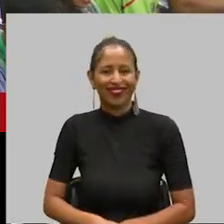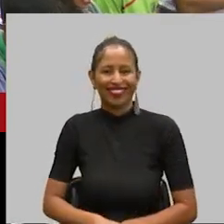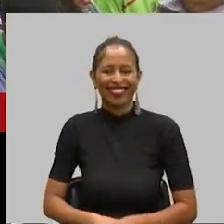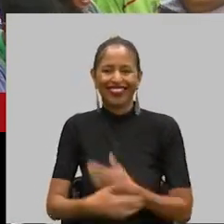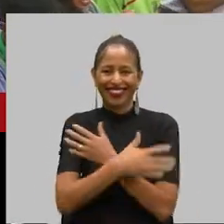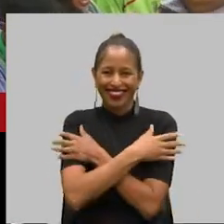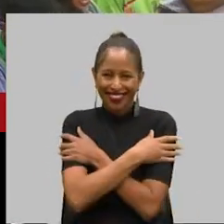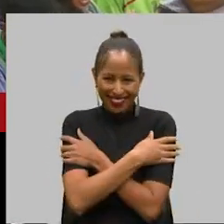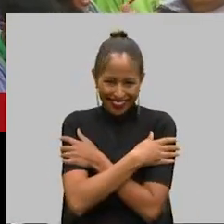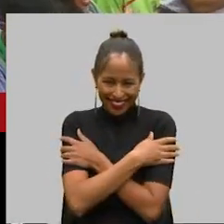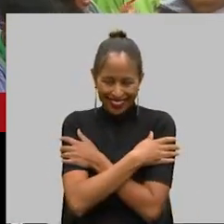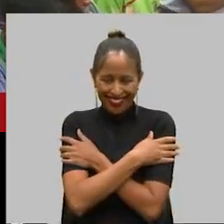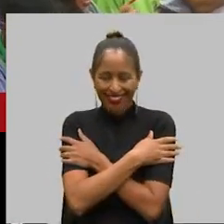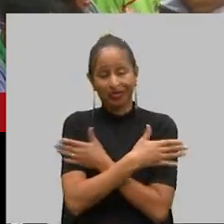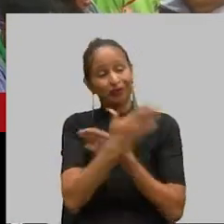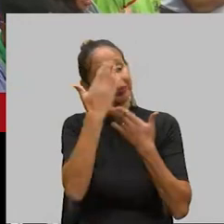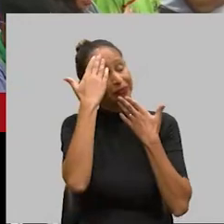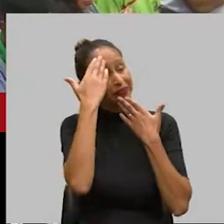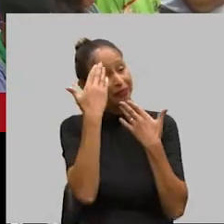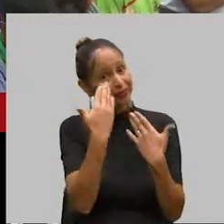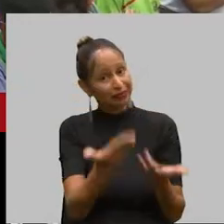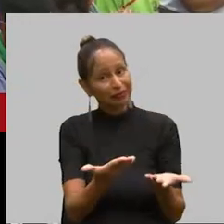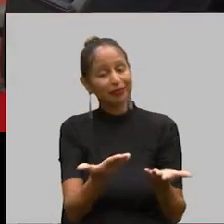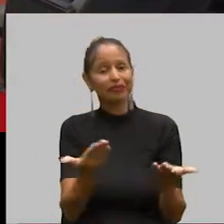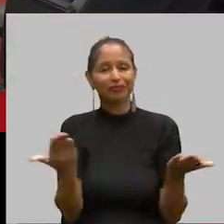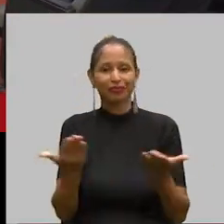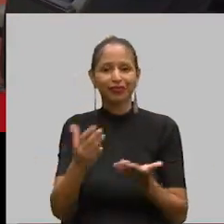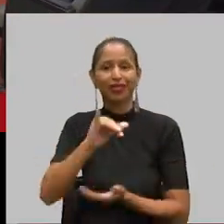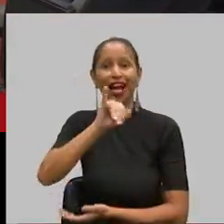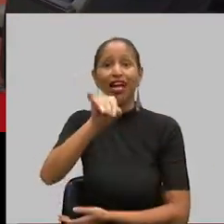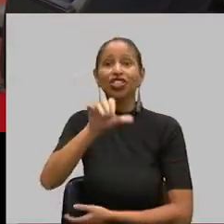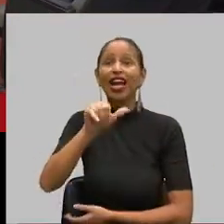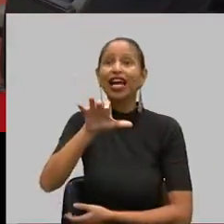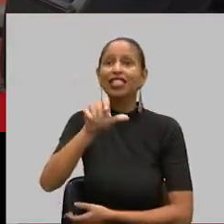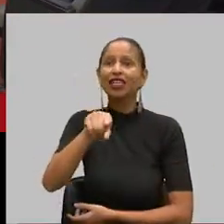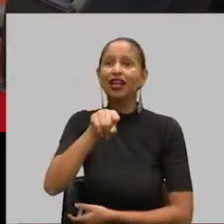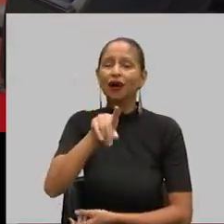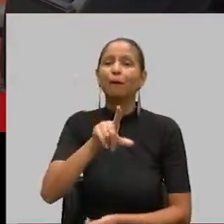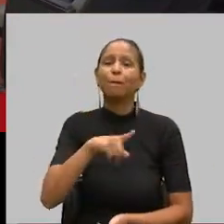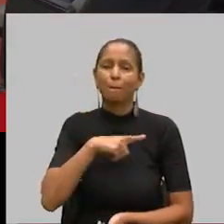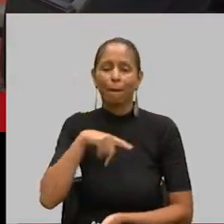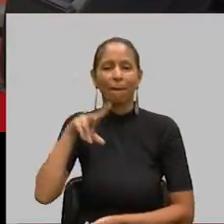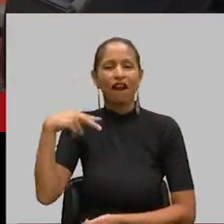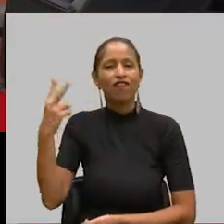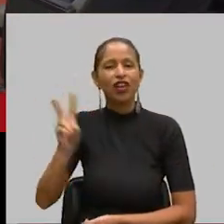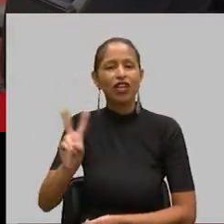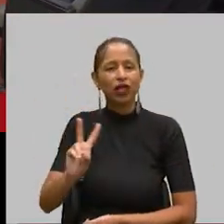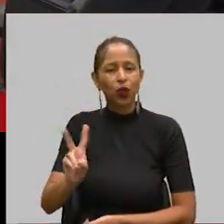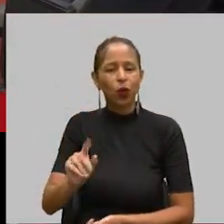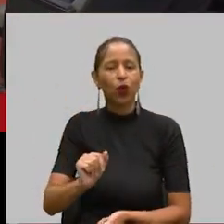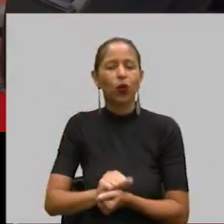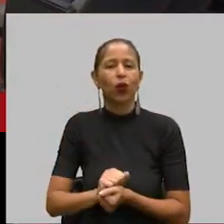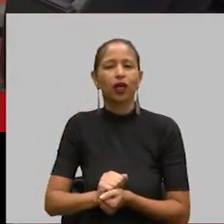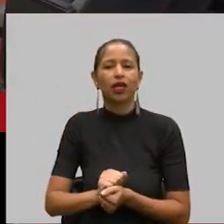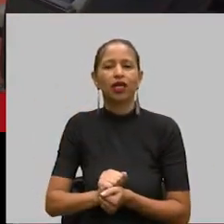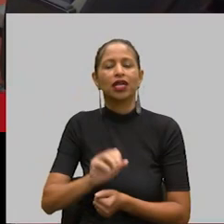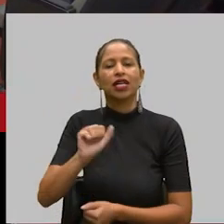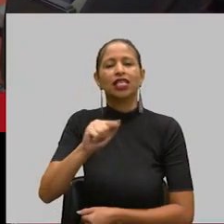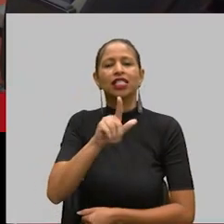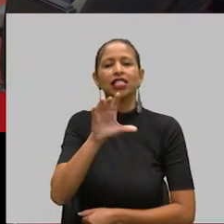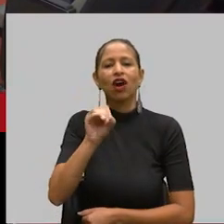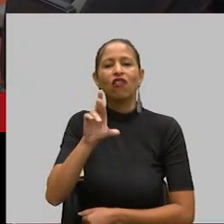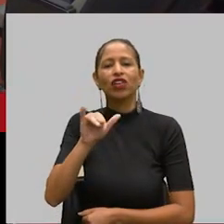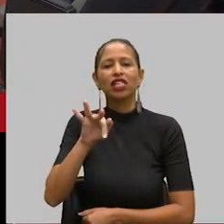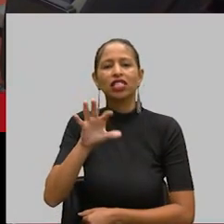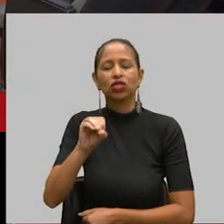abraço muito obrigado Vamos então ouvir a Jéssica Braga de Almeida vereadora Câmara Municipal de São Francisco Bom